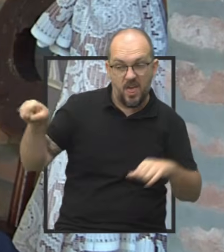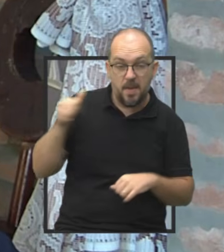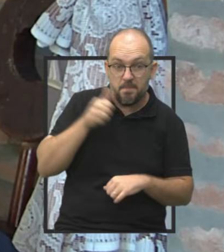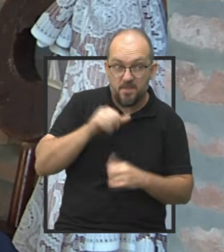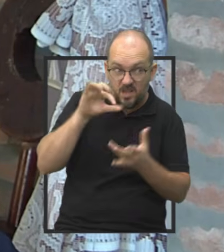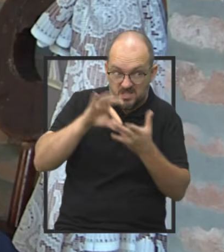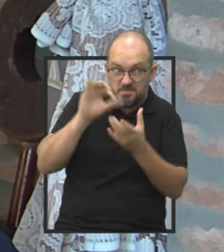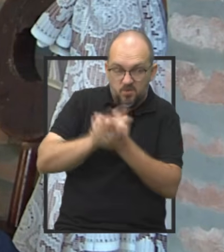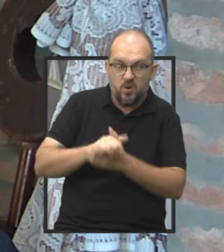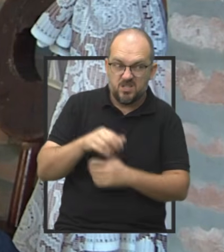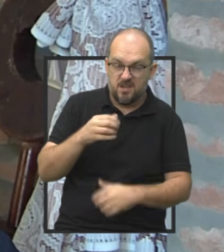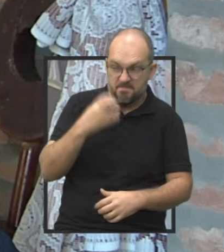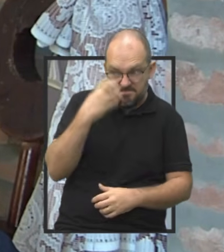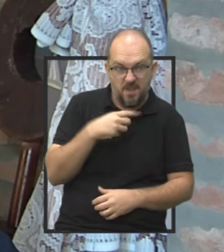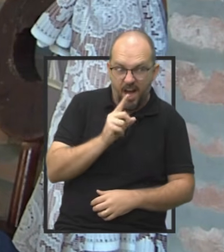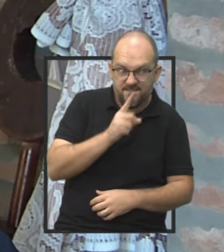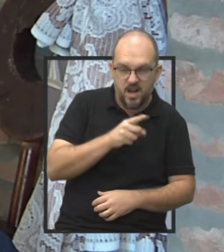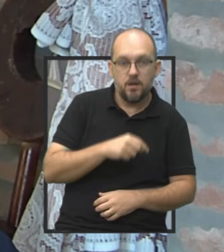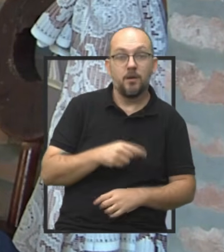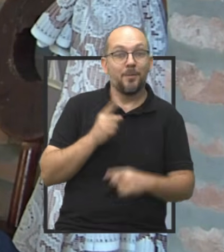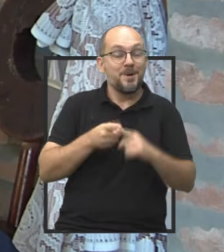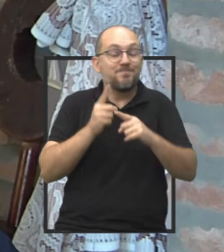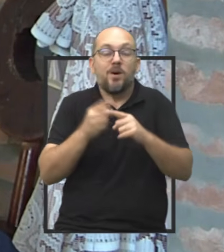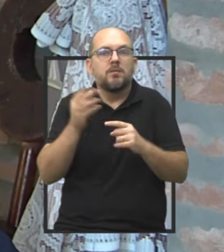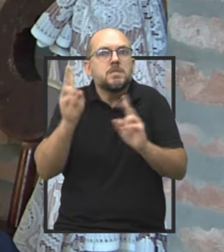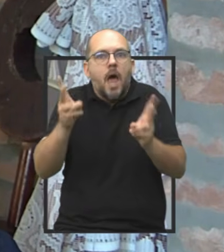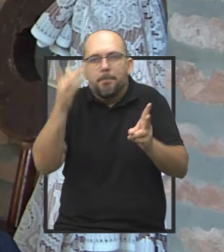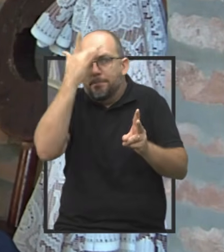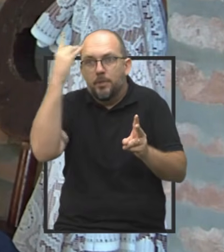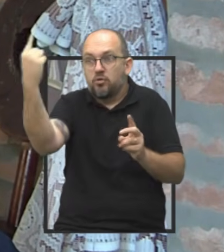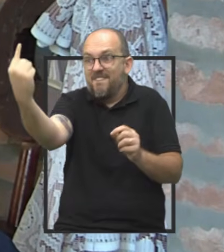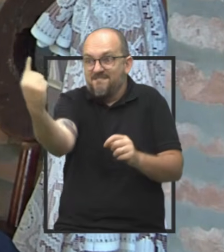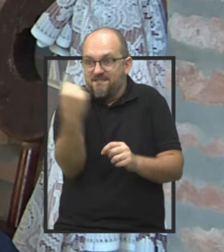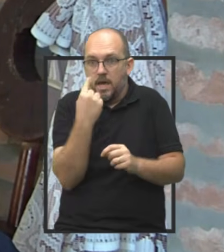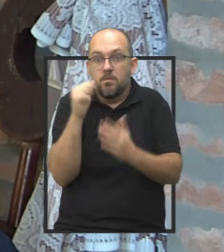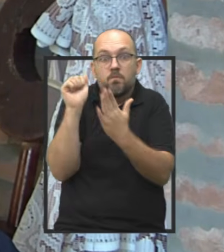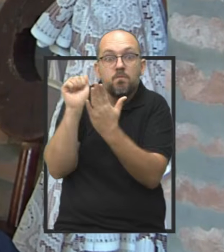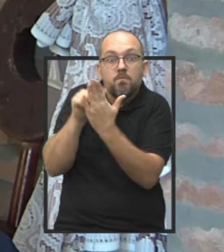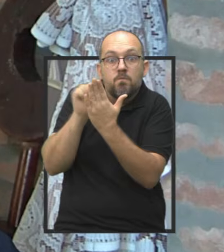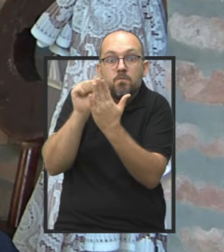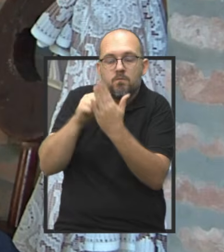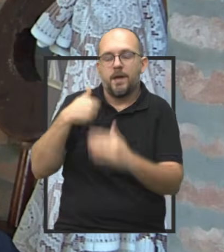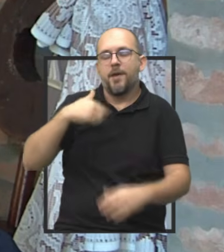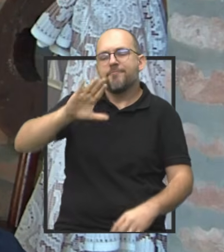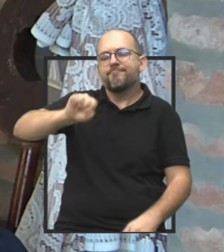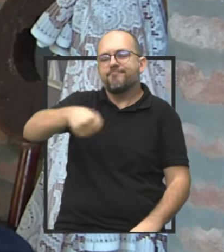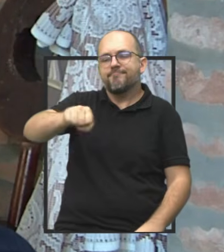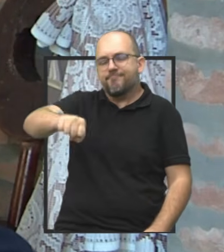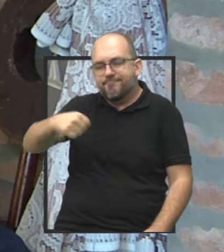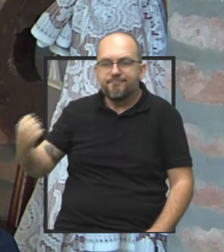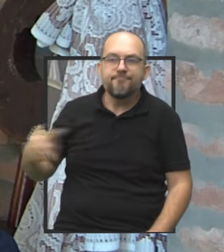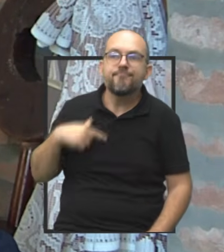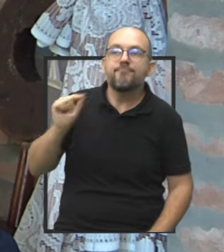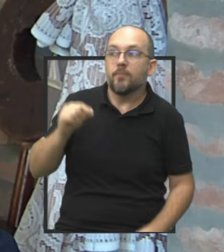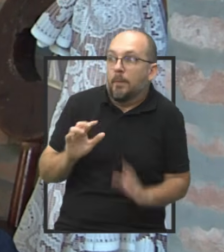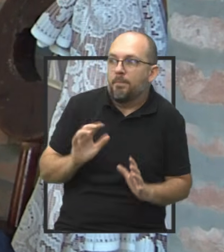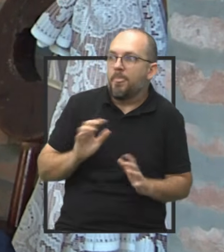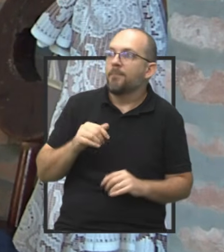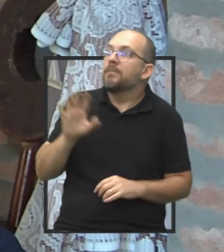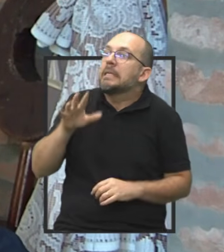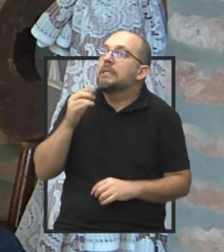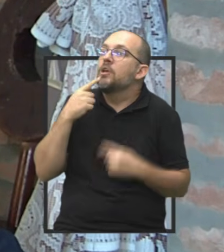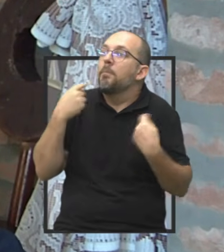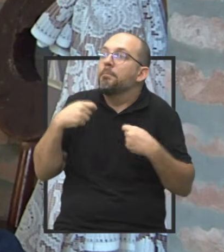uma cobra. Eles morriam de medo de entrar aqui, né? Porque batia, era eu que atendia, e